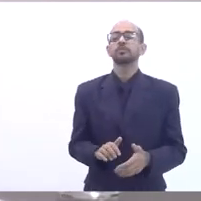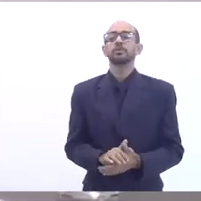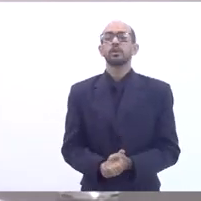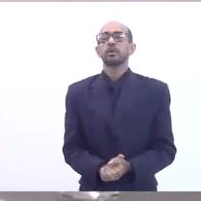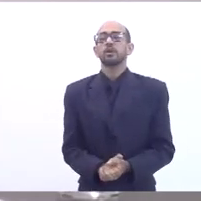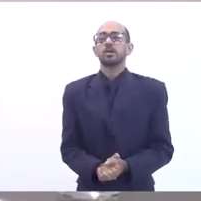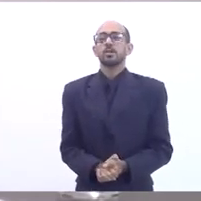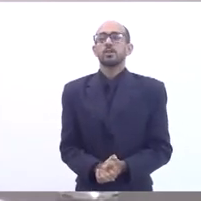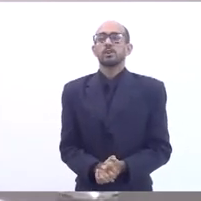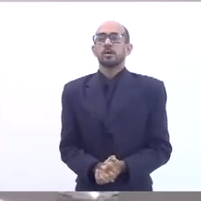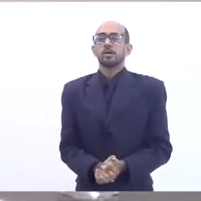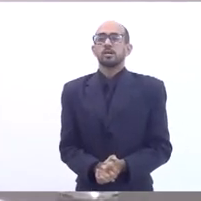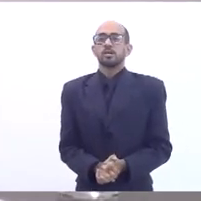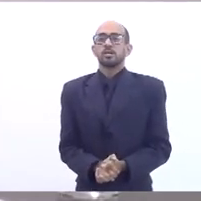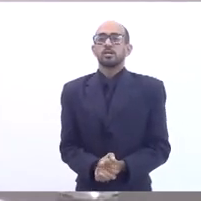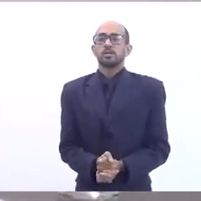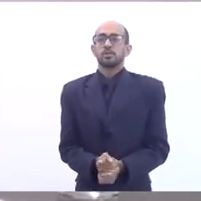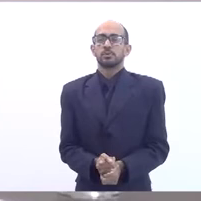voltamos